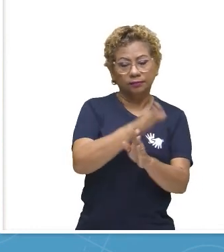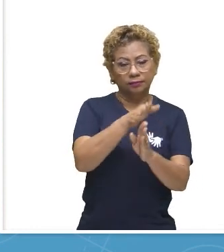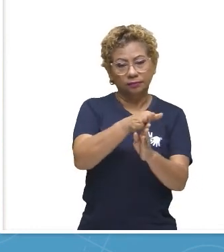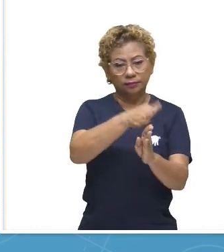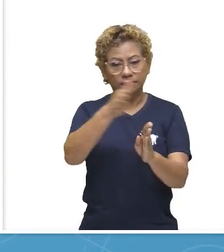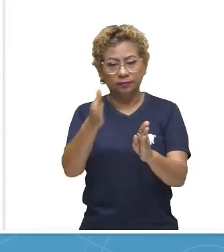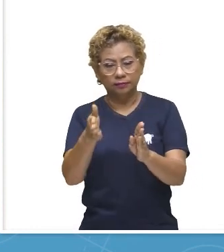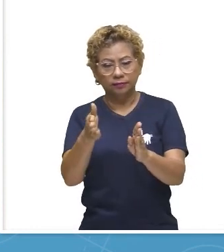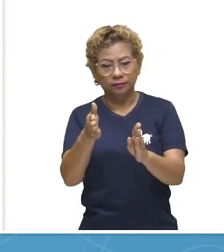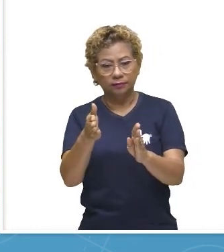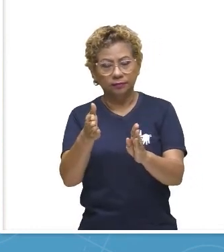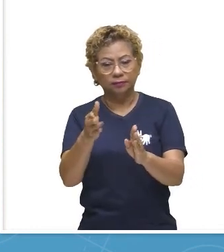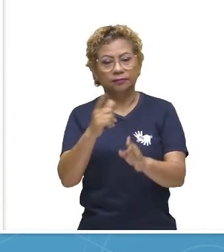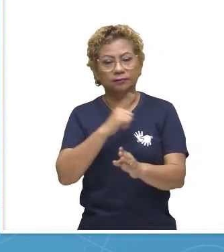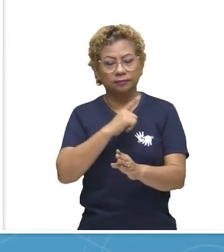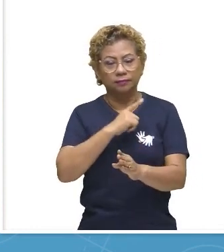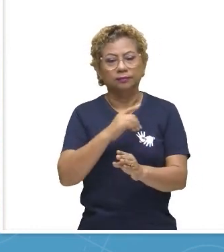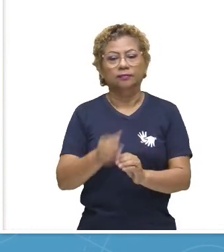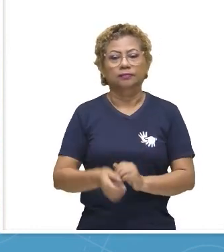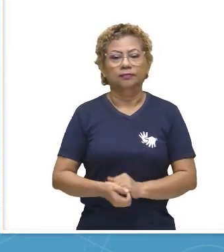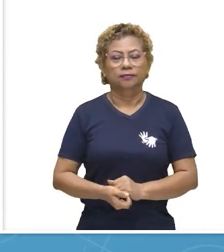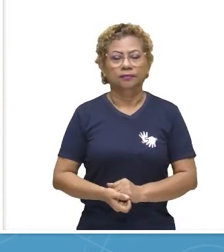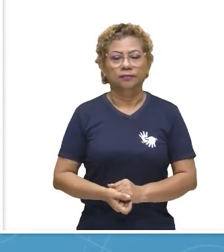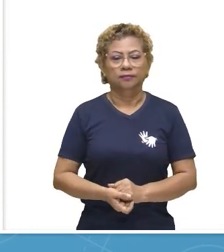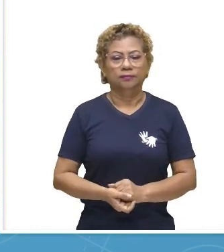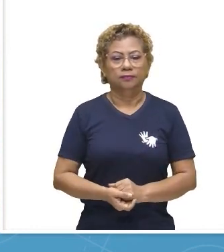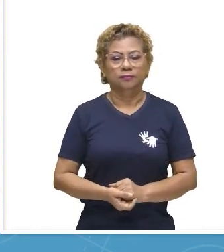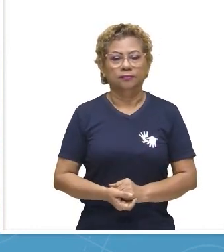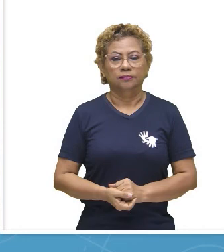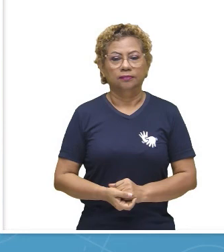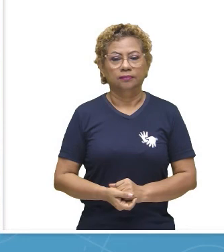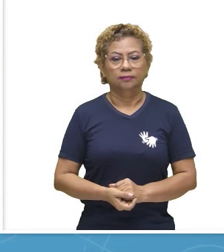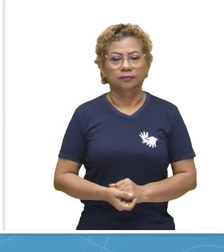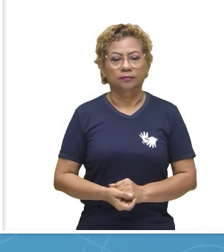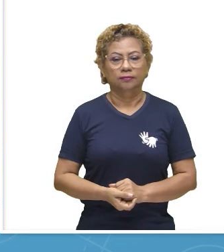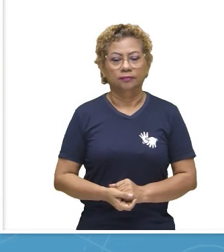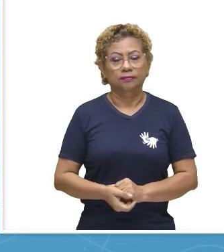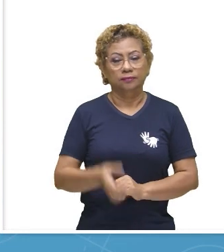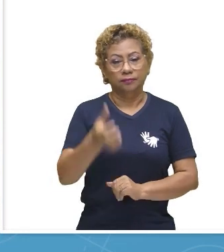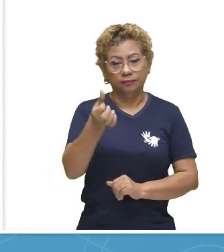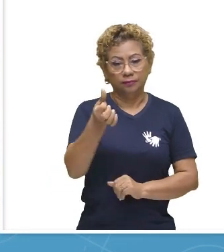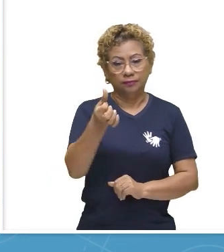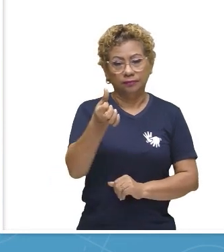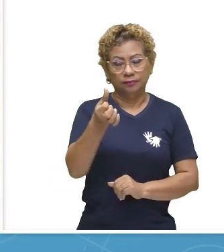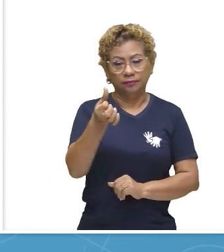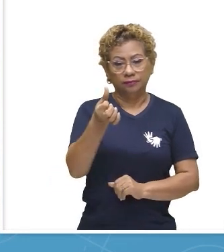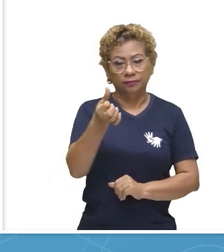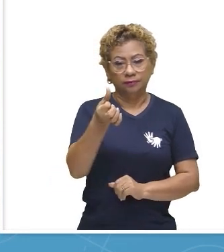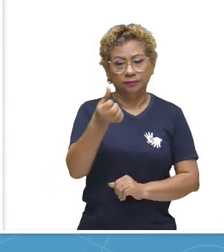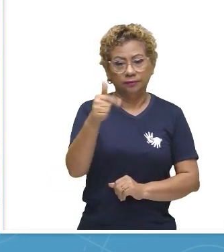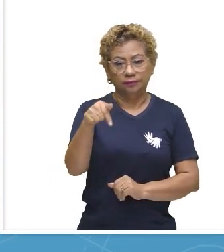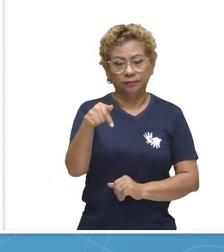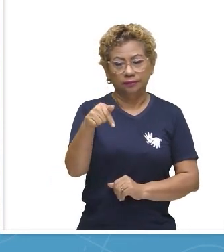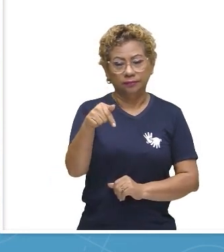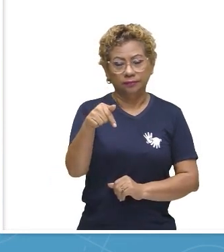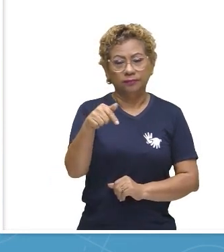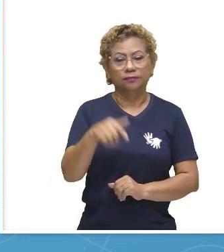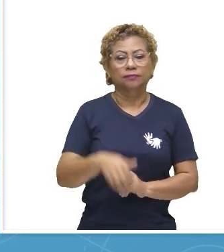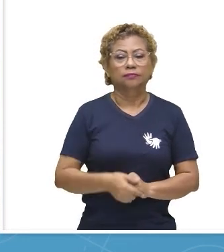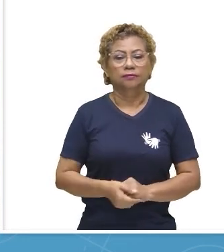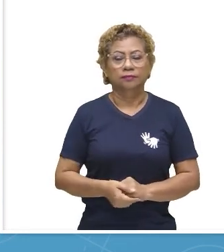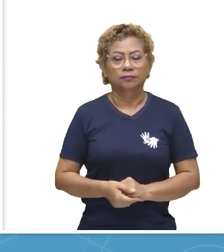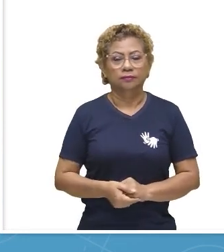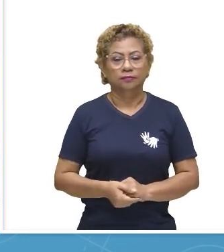verdes. Os de dentro, 6 e 7. E os de